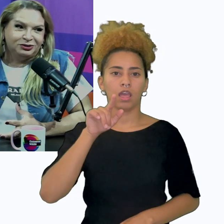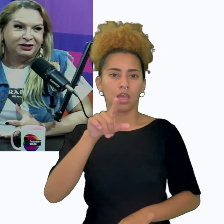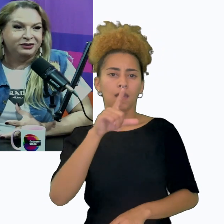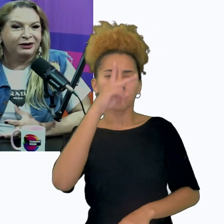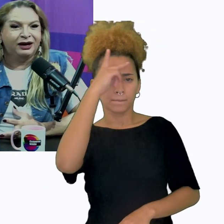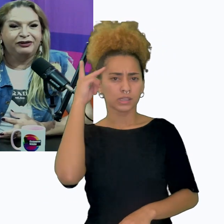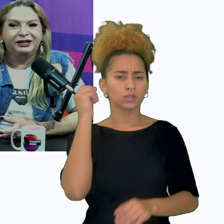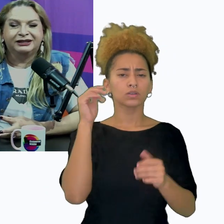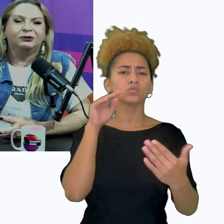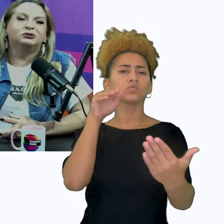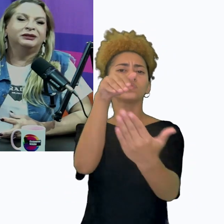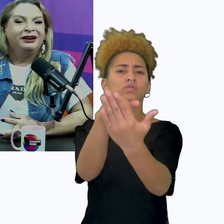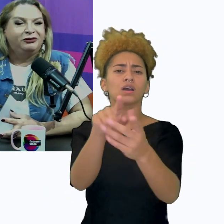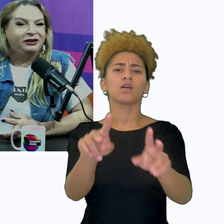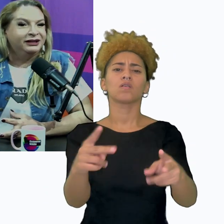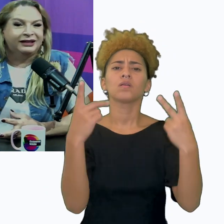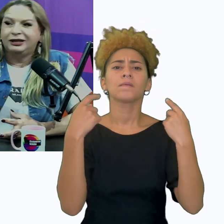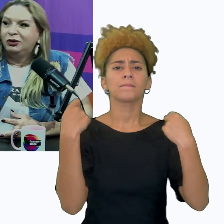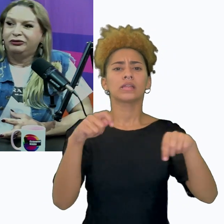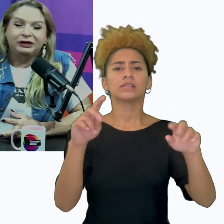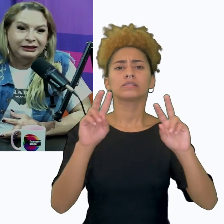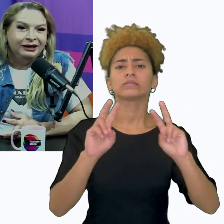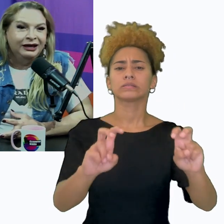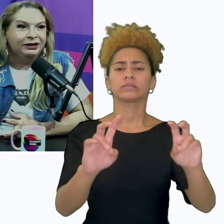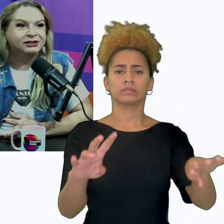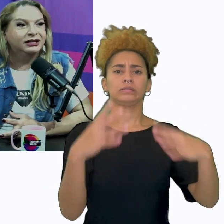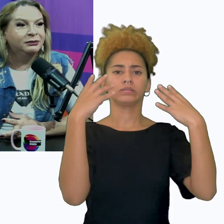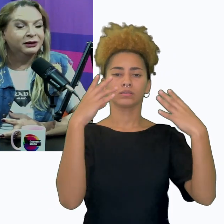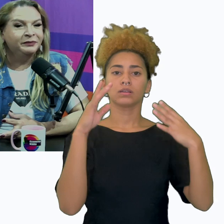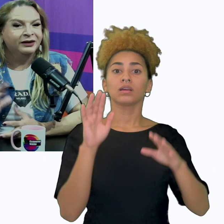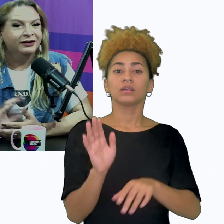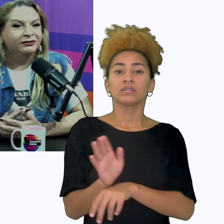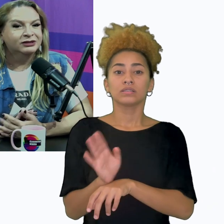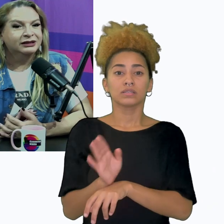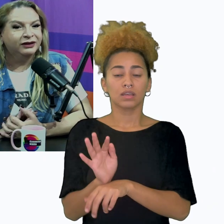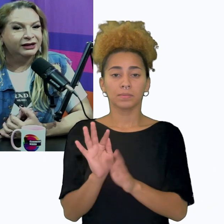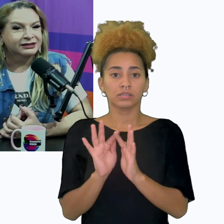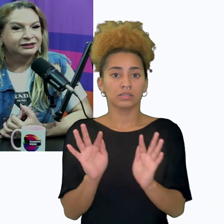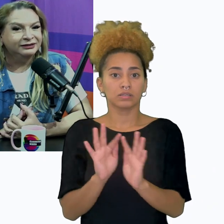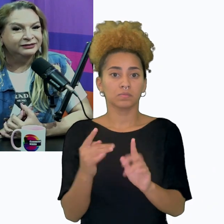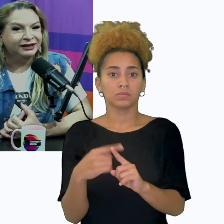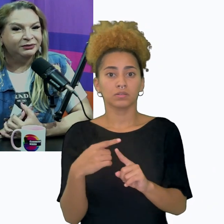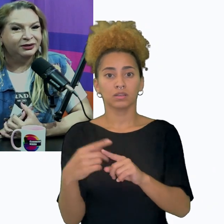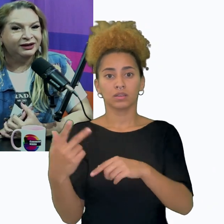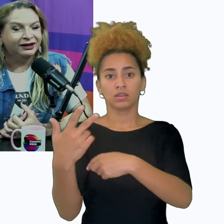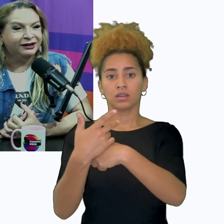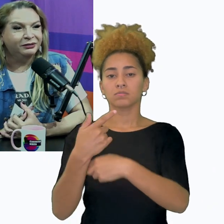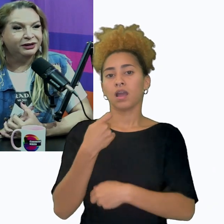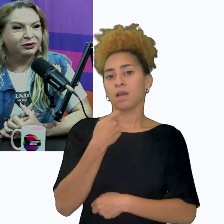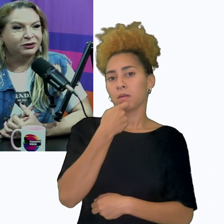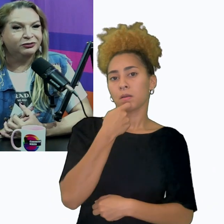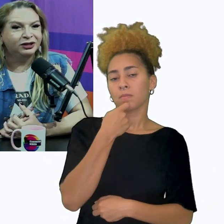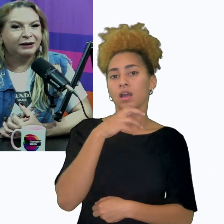no teatro que a velhinha que tá na última fila tem que lhe ouvir. E no cinema, você tem que falar assim, né? Porque a